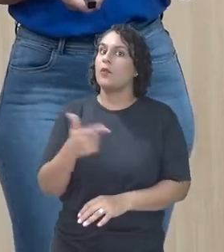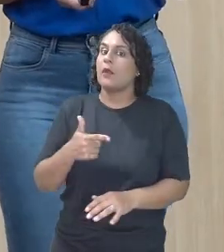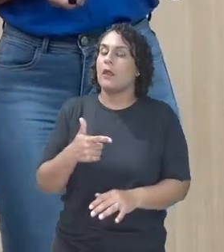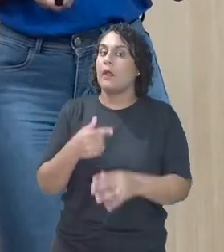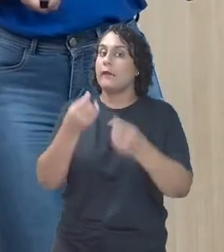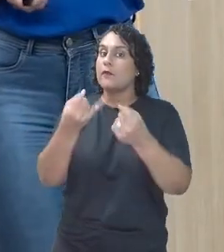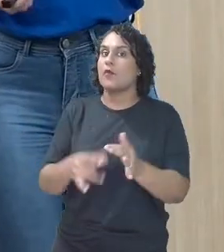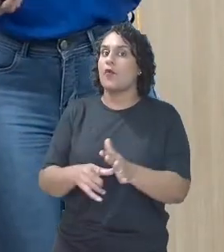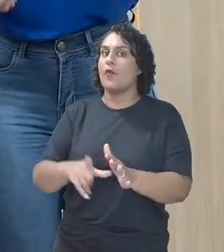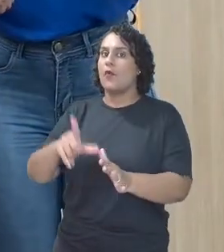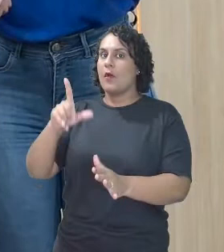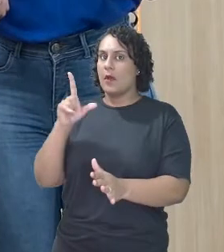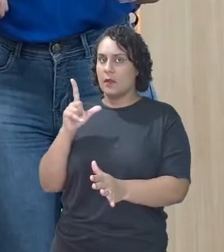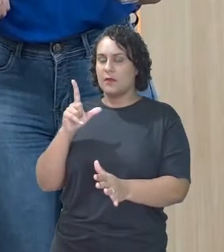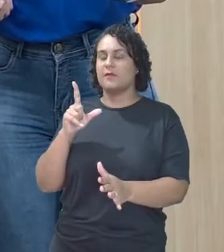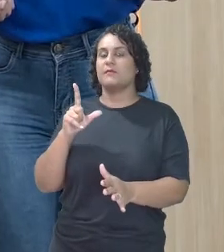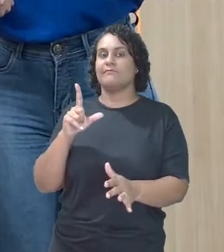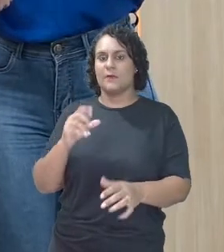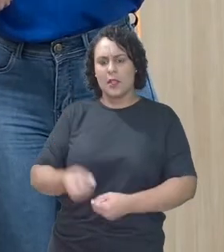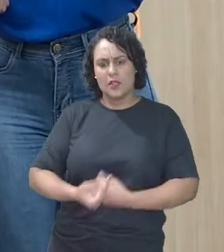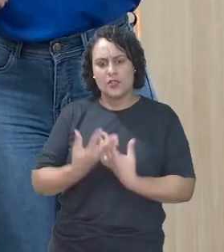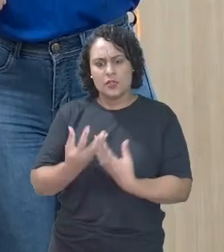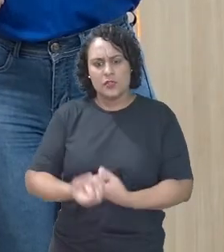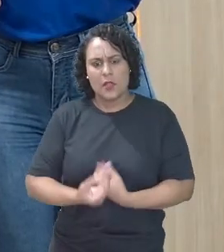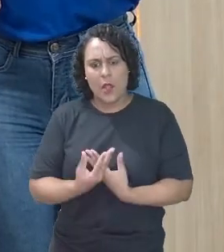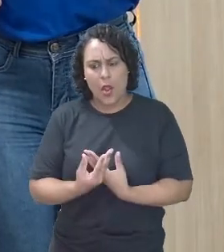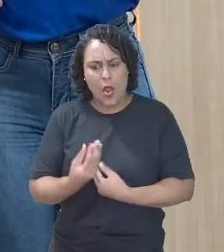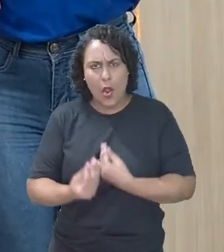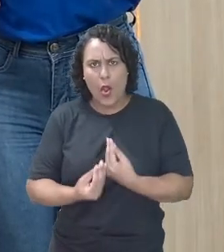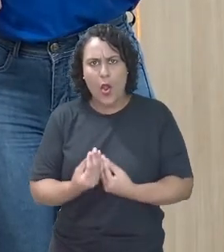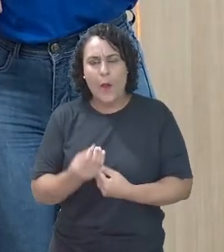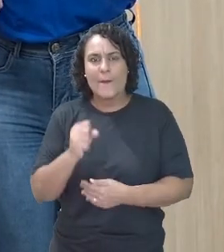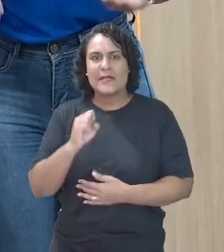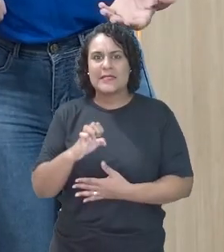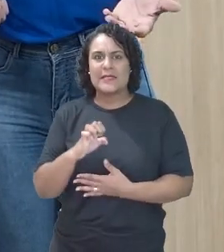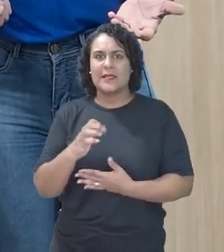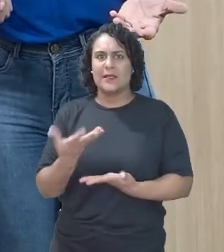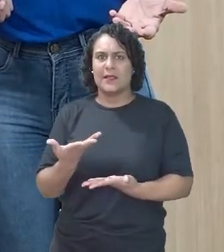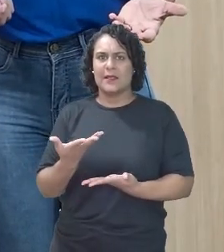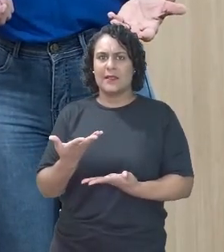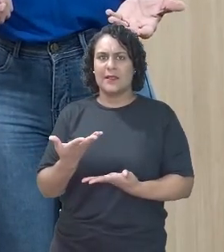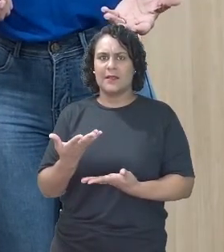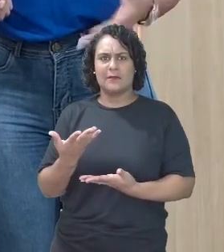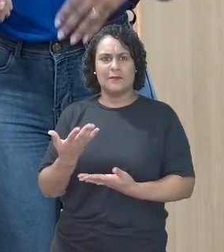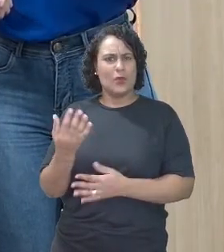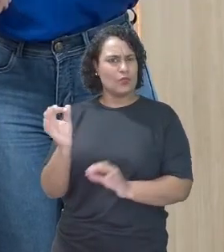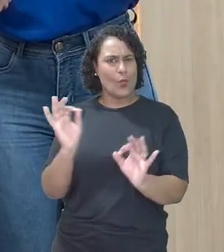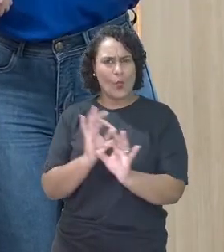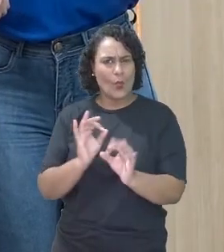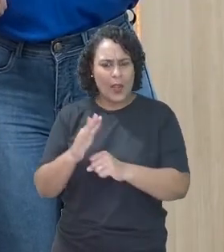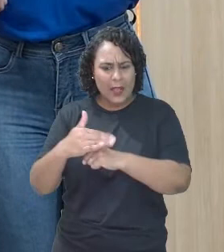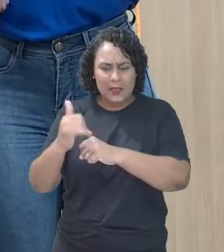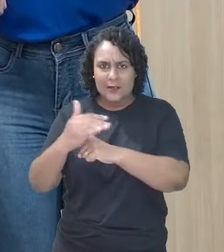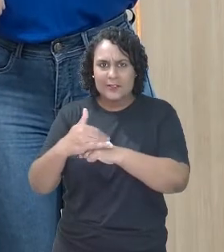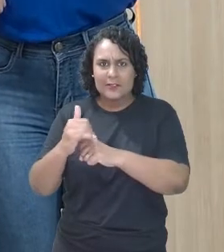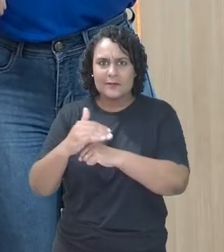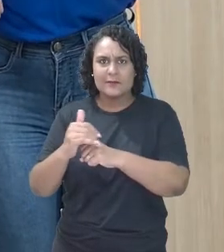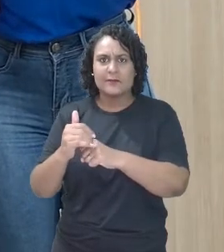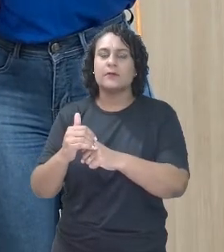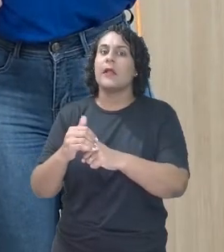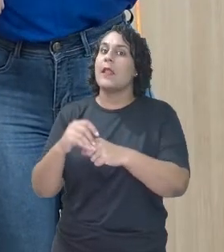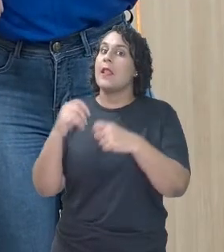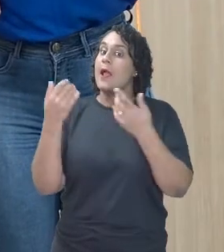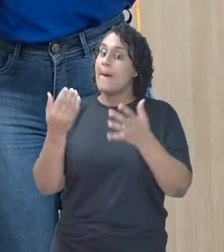viu anteriormente. Como é que ele externa se ele de verdade está tendo uma educação afetiva, né? Ele externa a partir